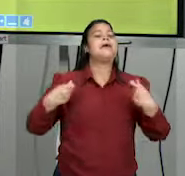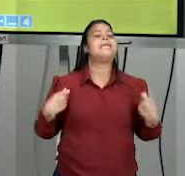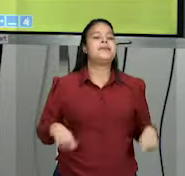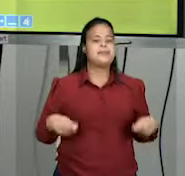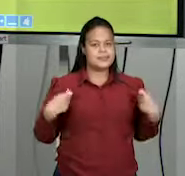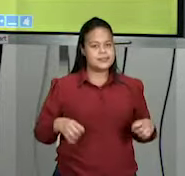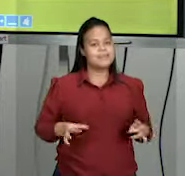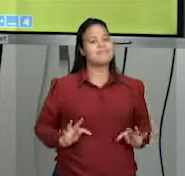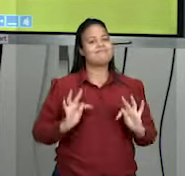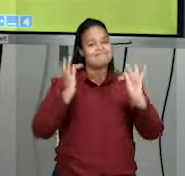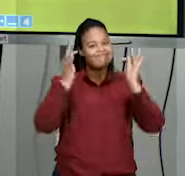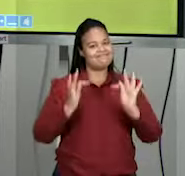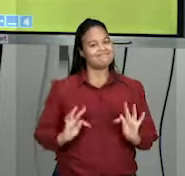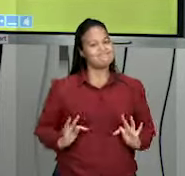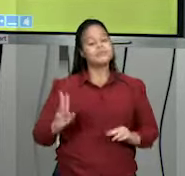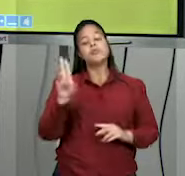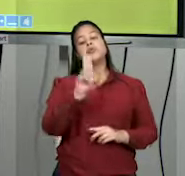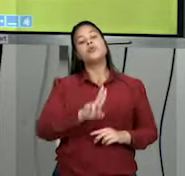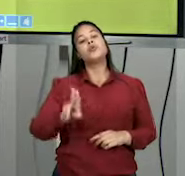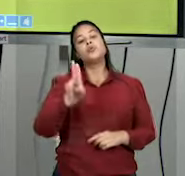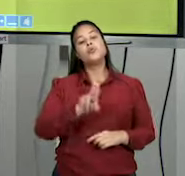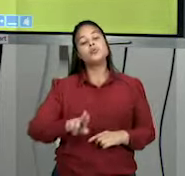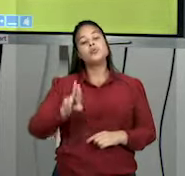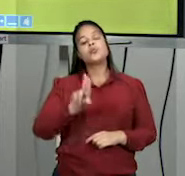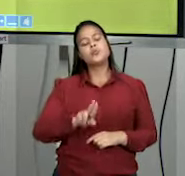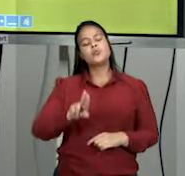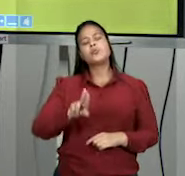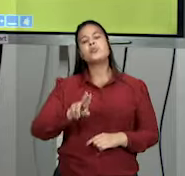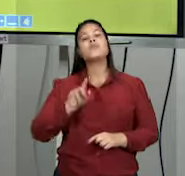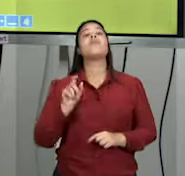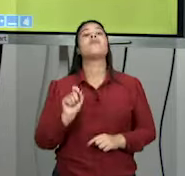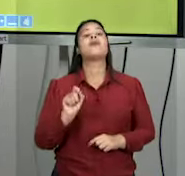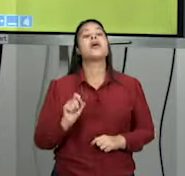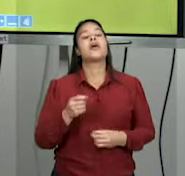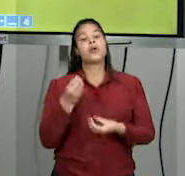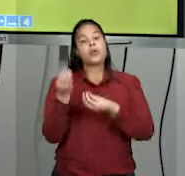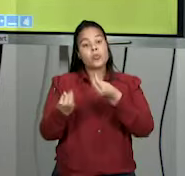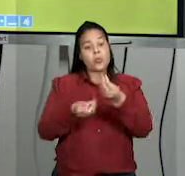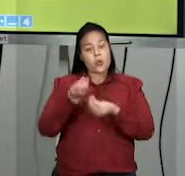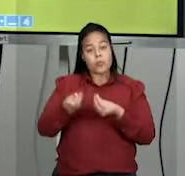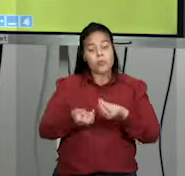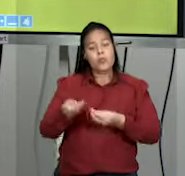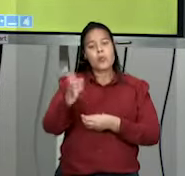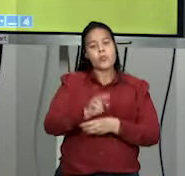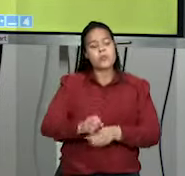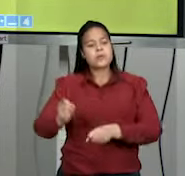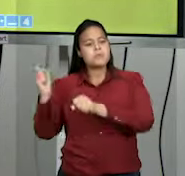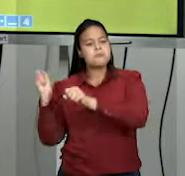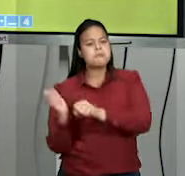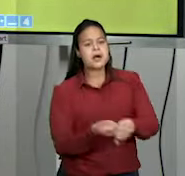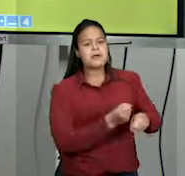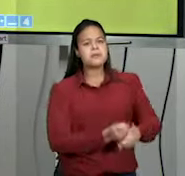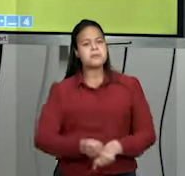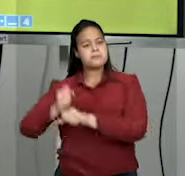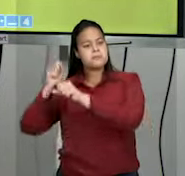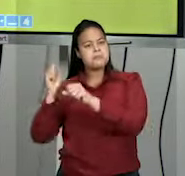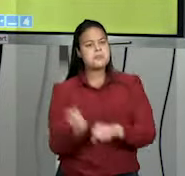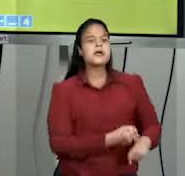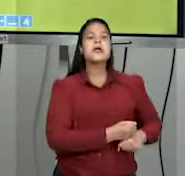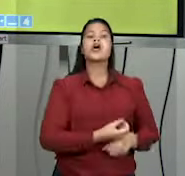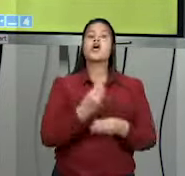tecnologia. E o uso, né, quando eu digo aplicação, eu estou falando do uso. O uso do machado, ele é usado, por